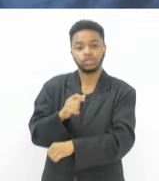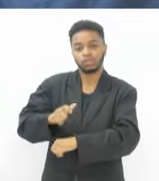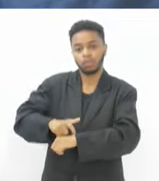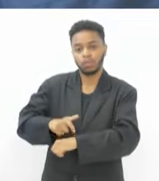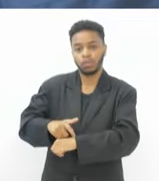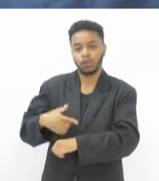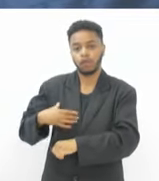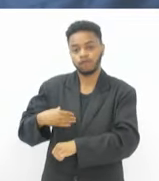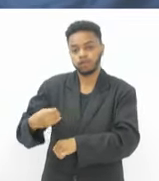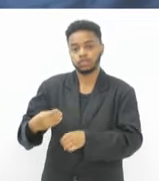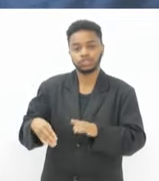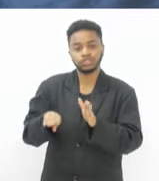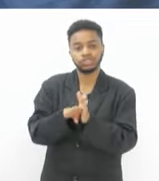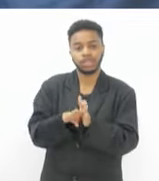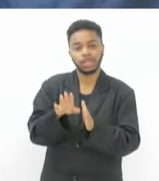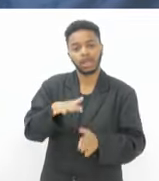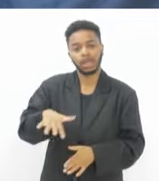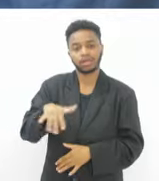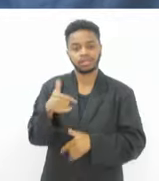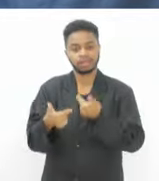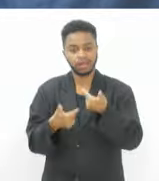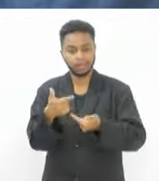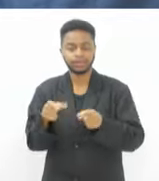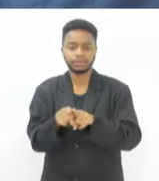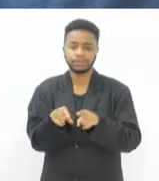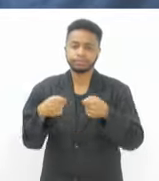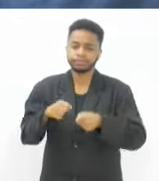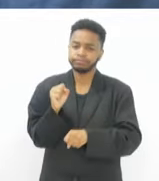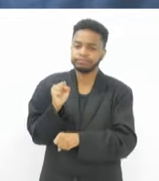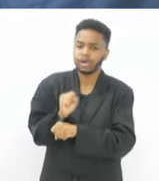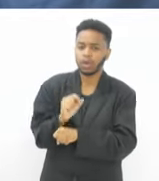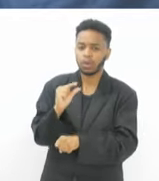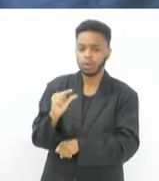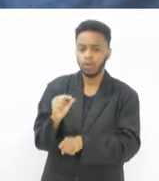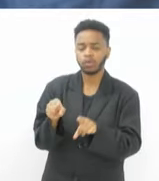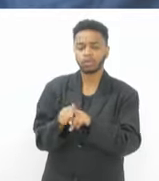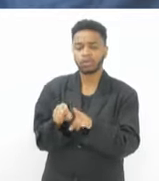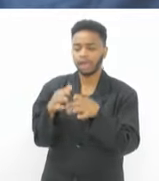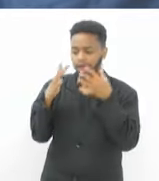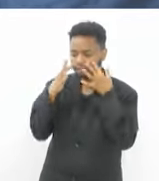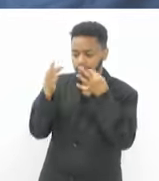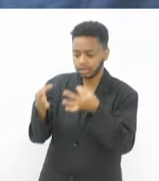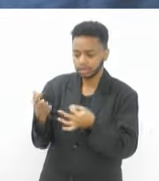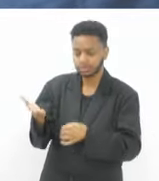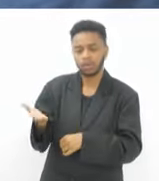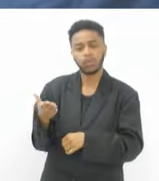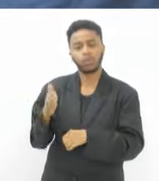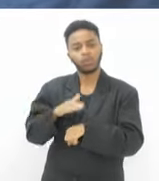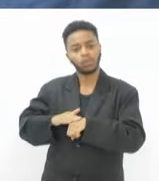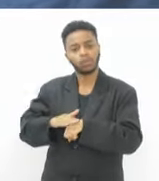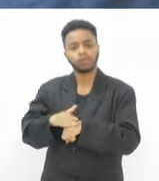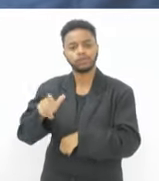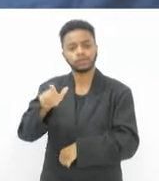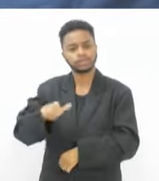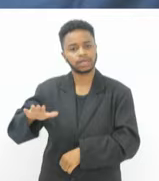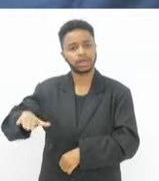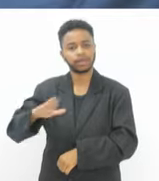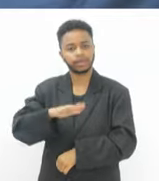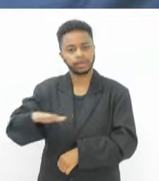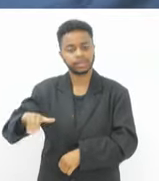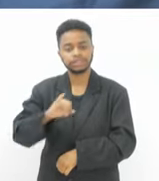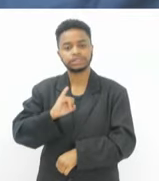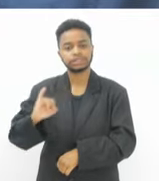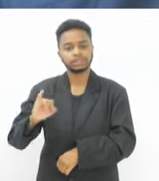no nosso ambiente de trabalho, da gente fazer uma pausa, atender, conversar com a criança se a gente está no